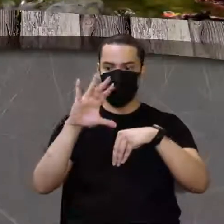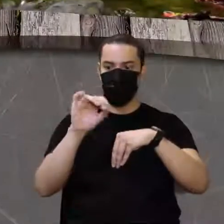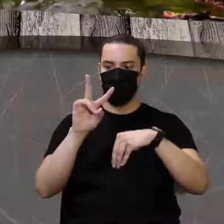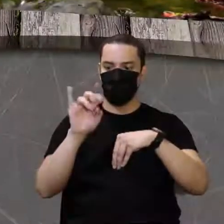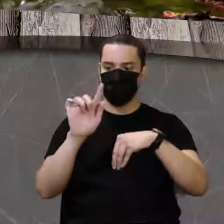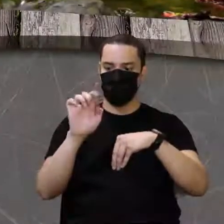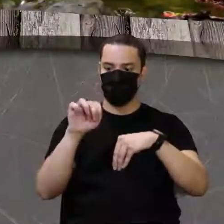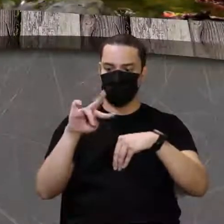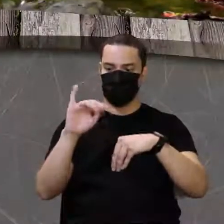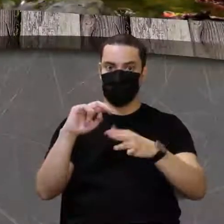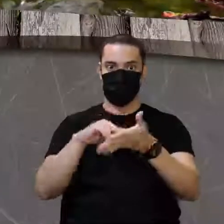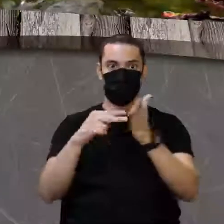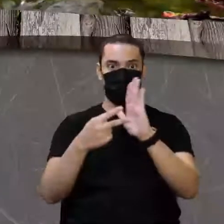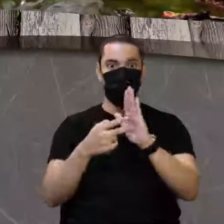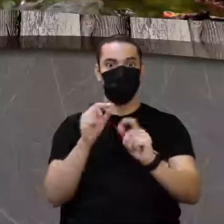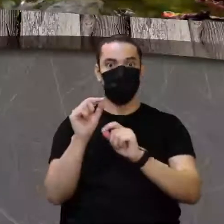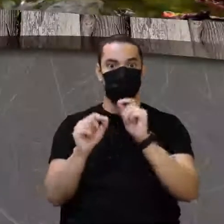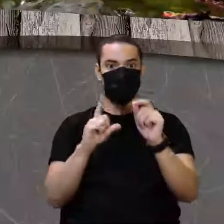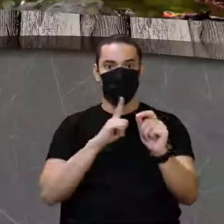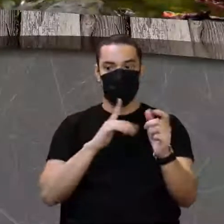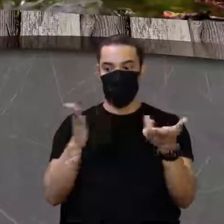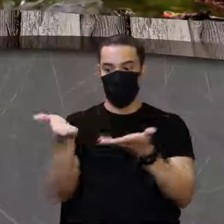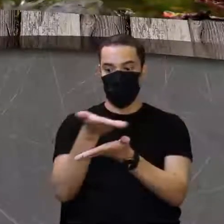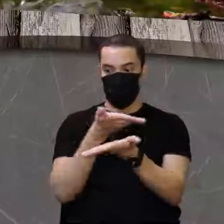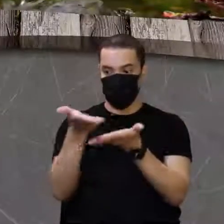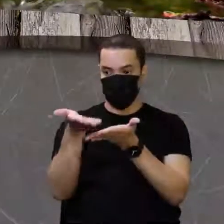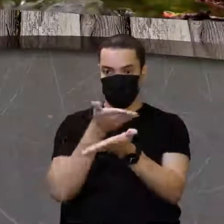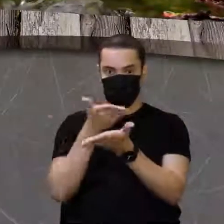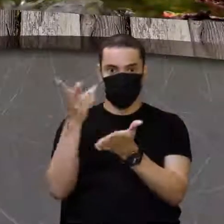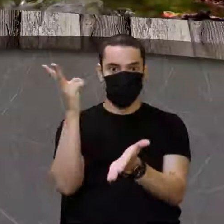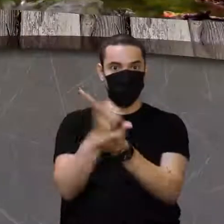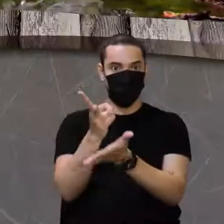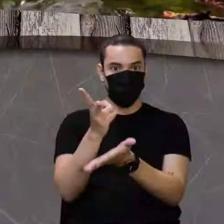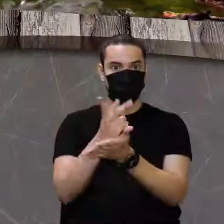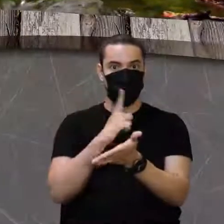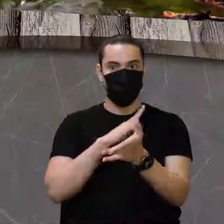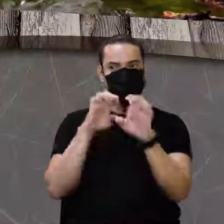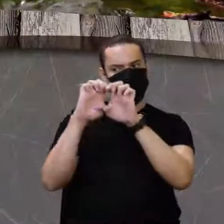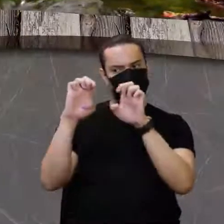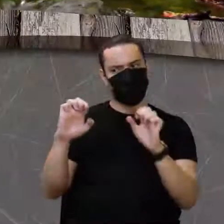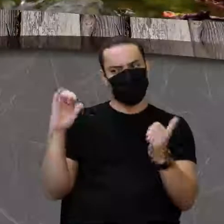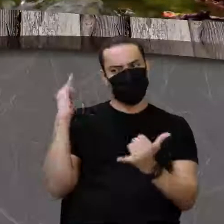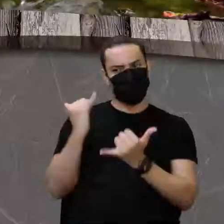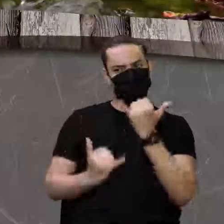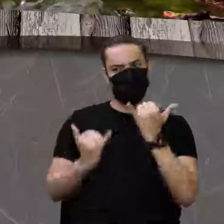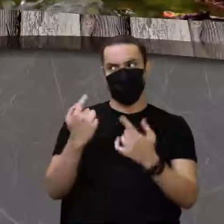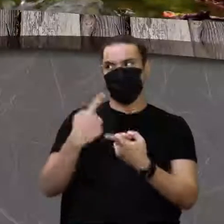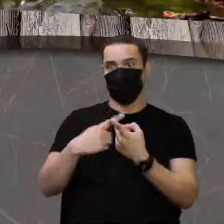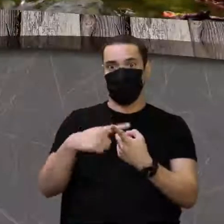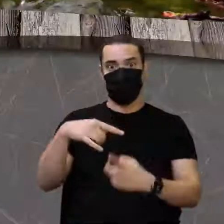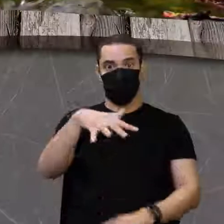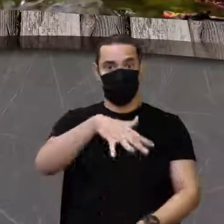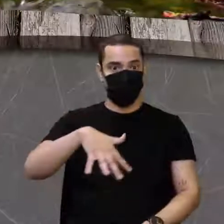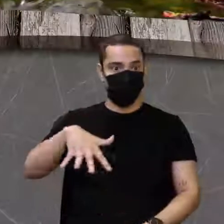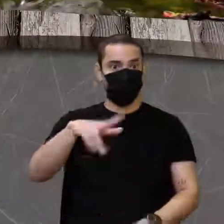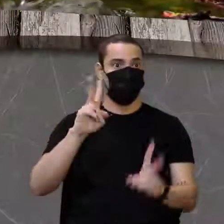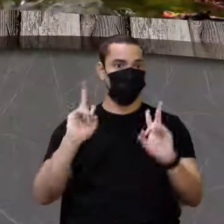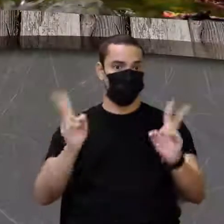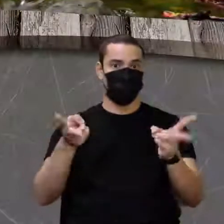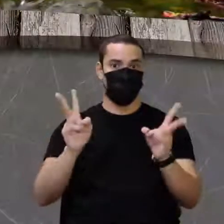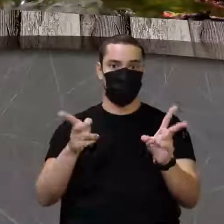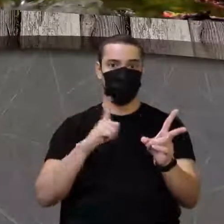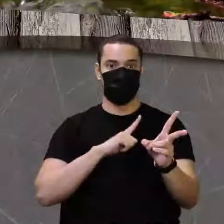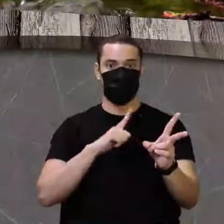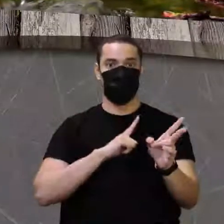Convergência, quando esses organismos estão compartilhando, eles têm estruturas semelhantes porque eles estão no mesmo ambiente, então há esse